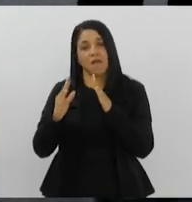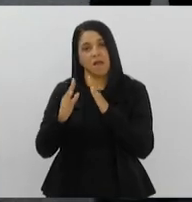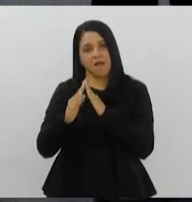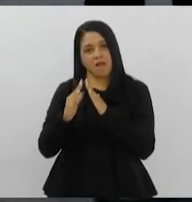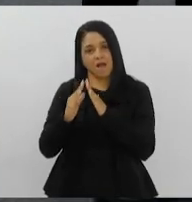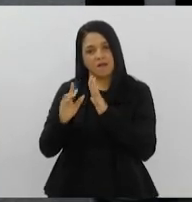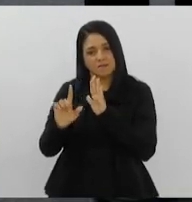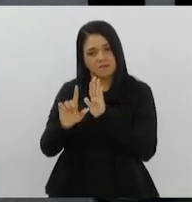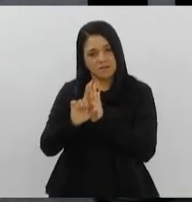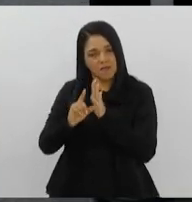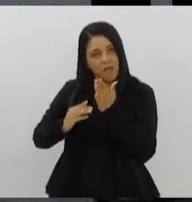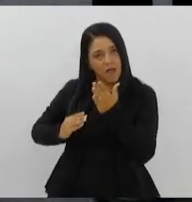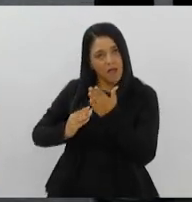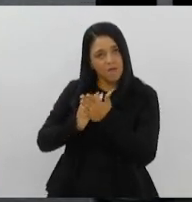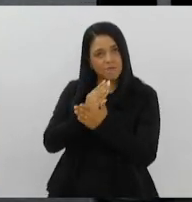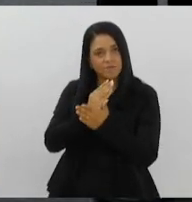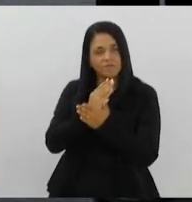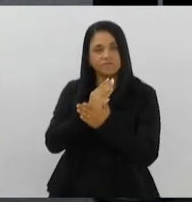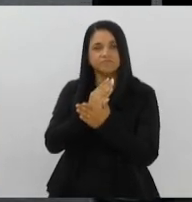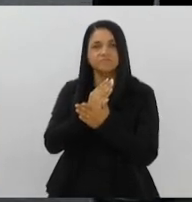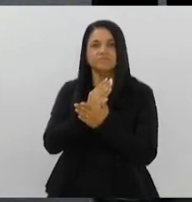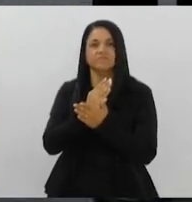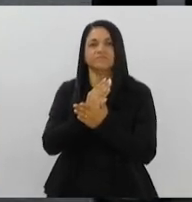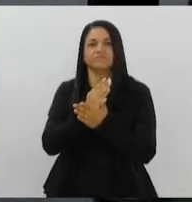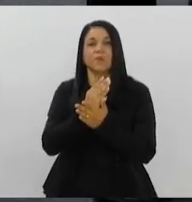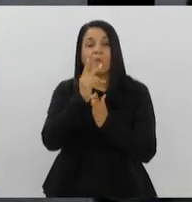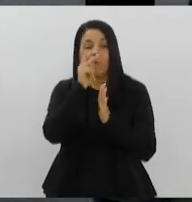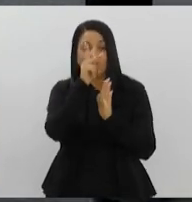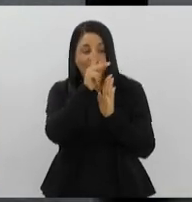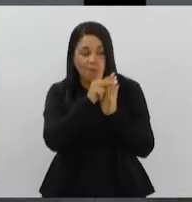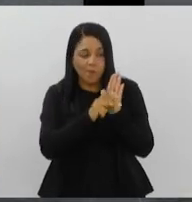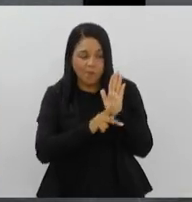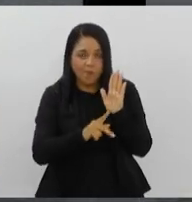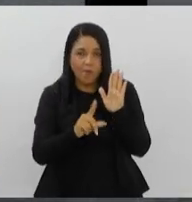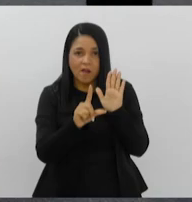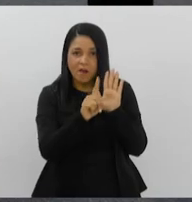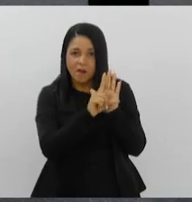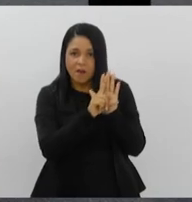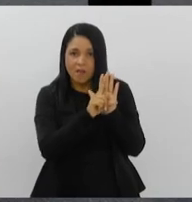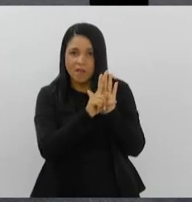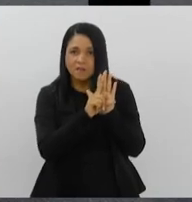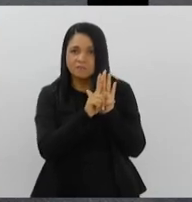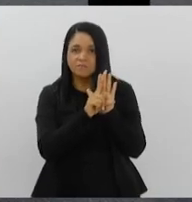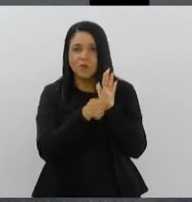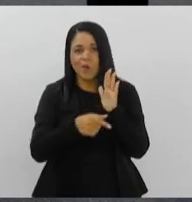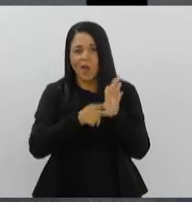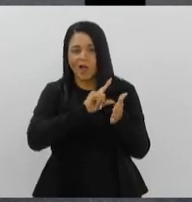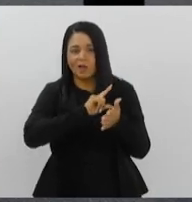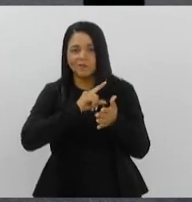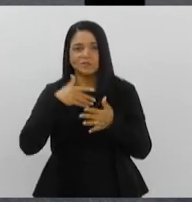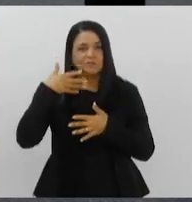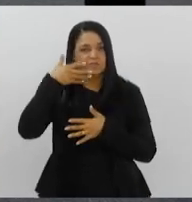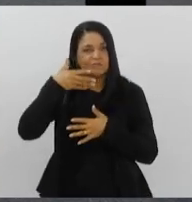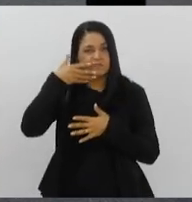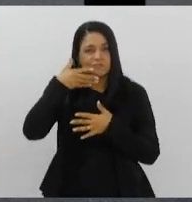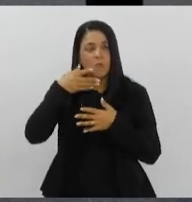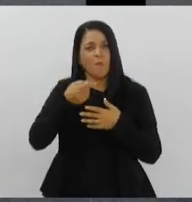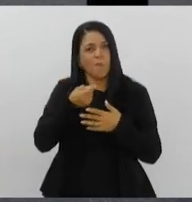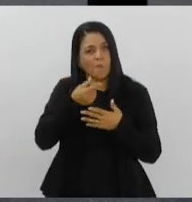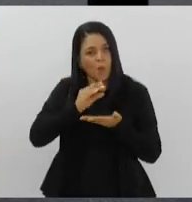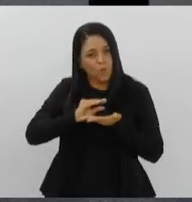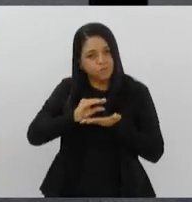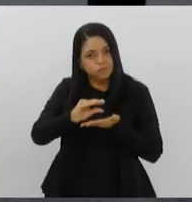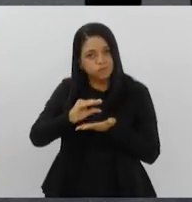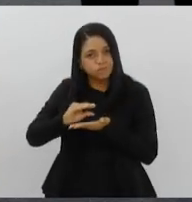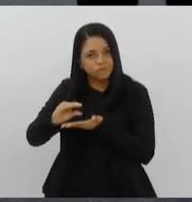está aprovando hoje, porque é um projeto, como os colegas já falaram aqui, que é pouco recurso, mas